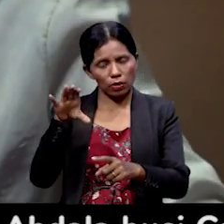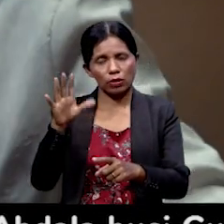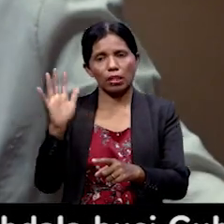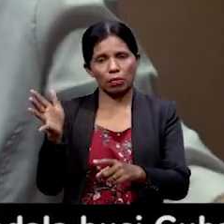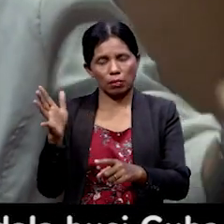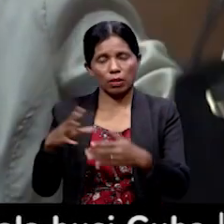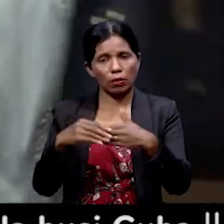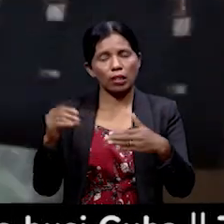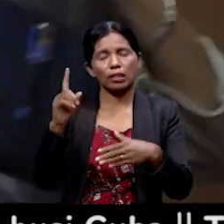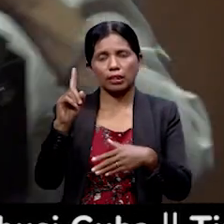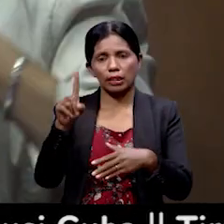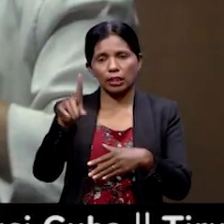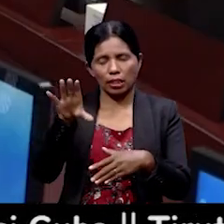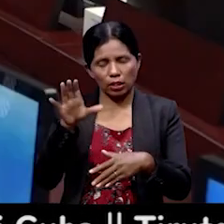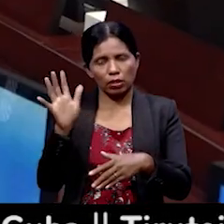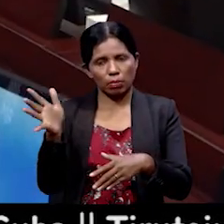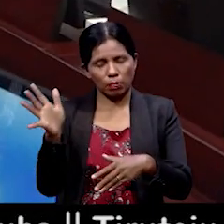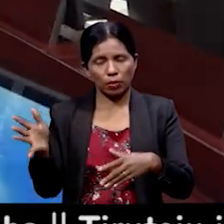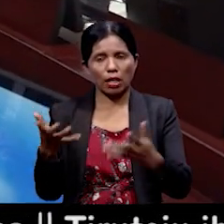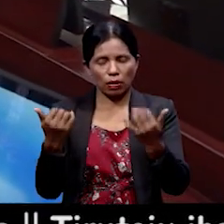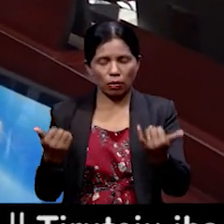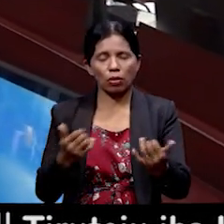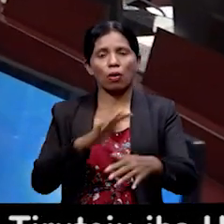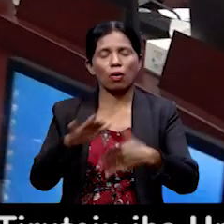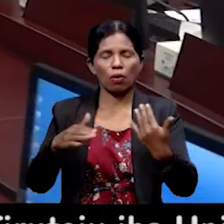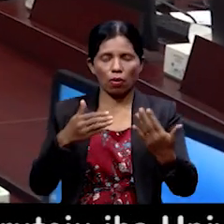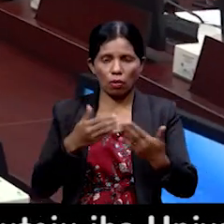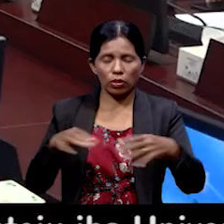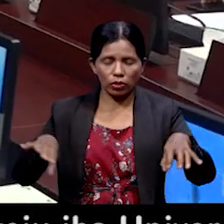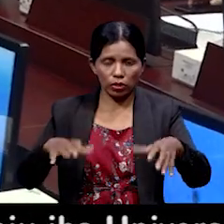ne, total funcionário público iha Timor-Leste, hamutu kuri